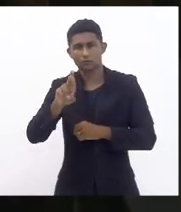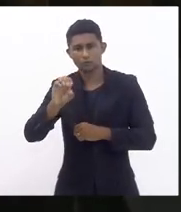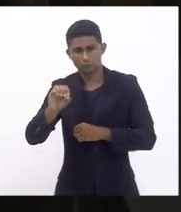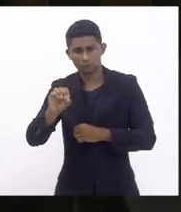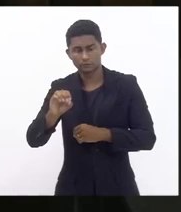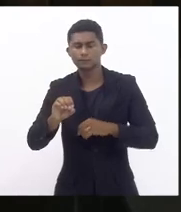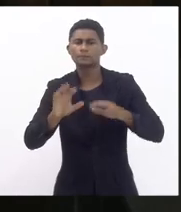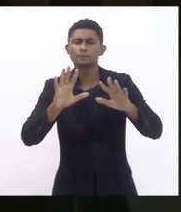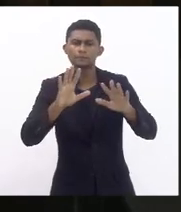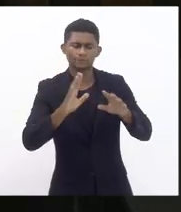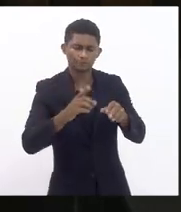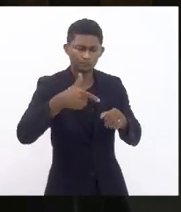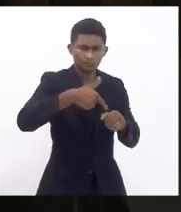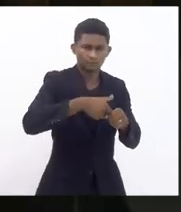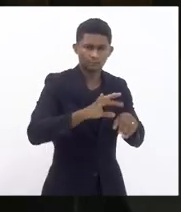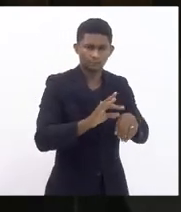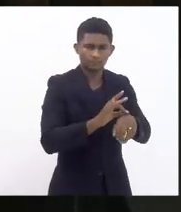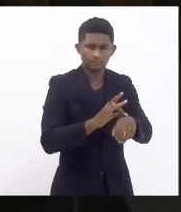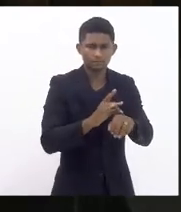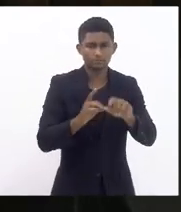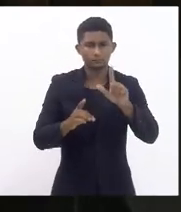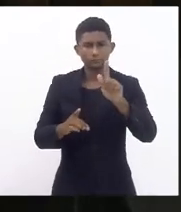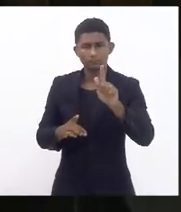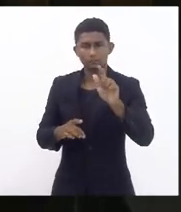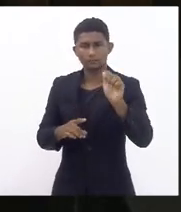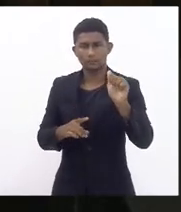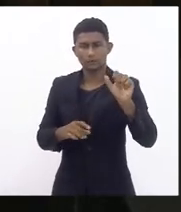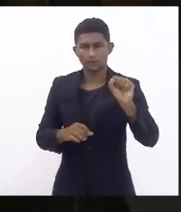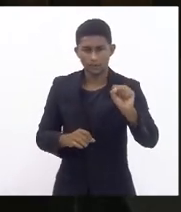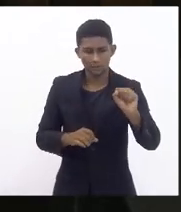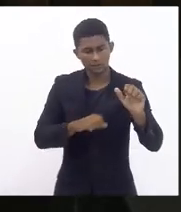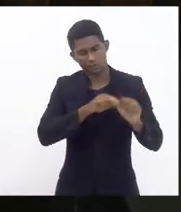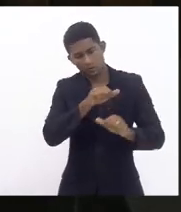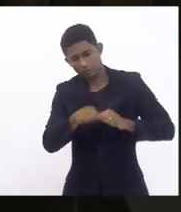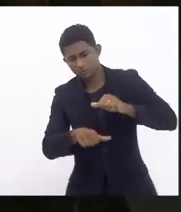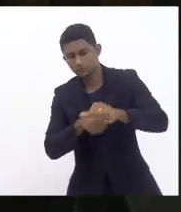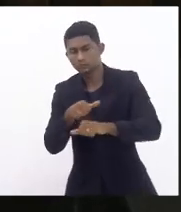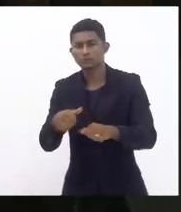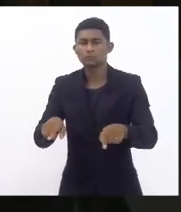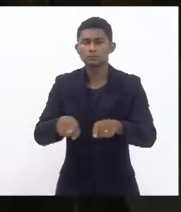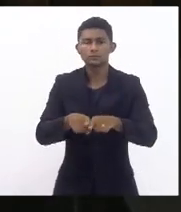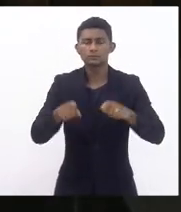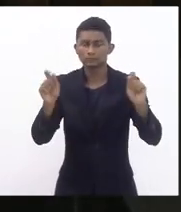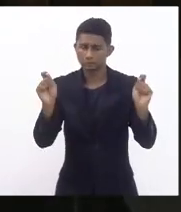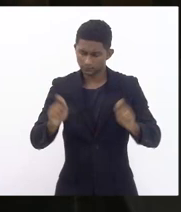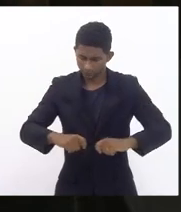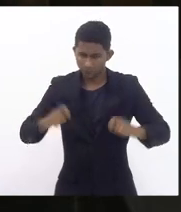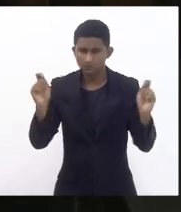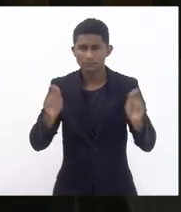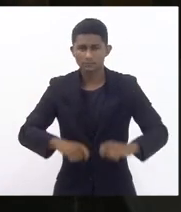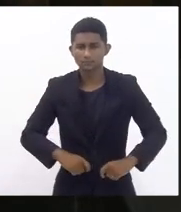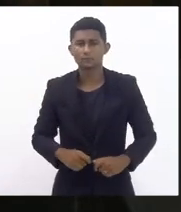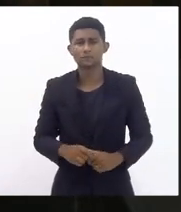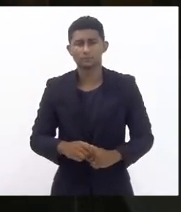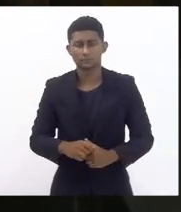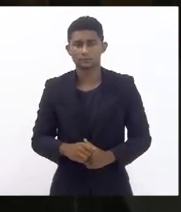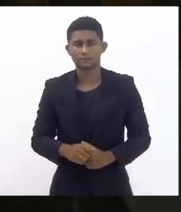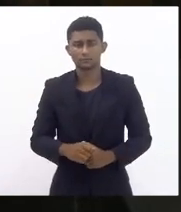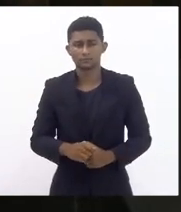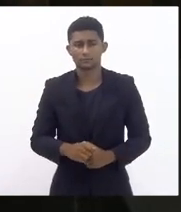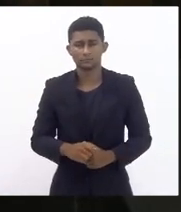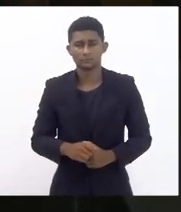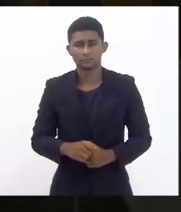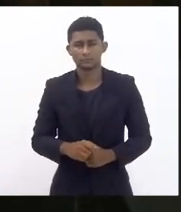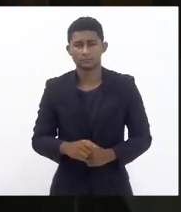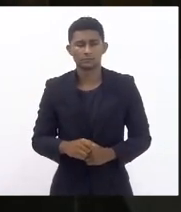transformado também pode ser um incremento importante na ponderação